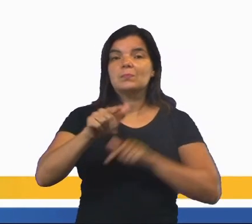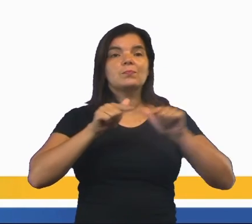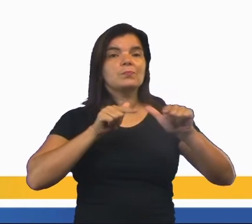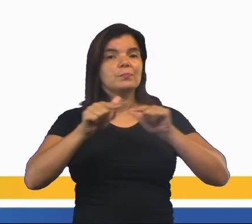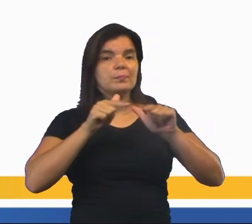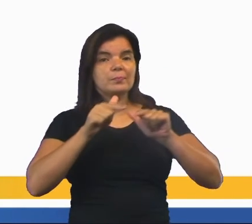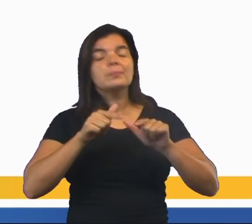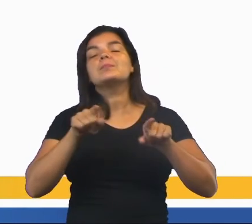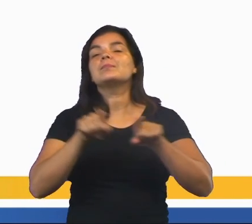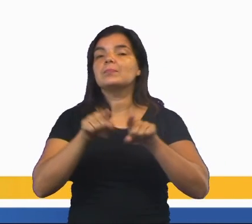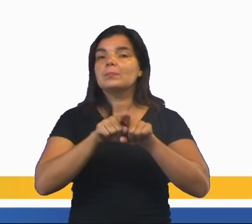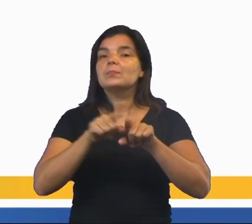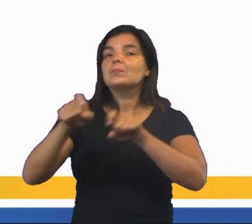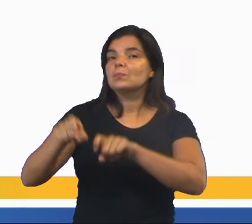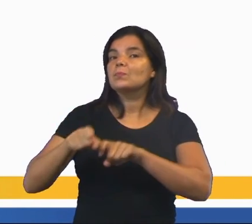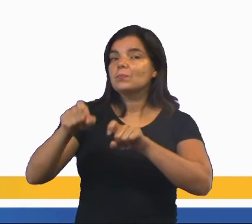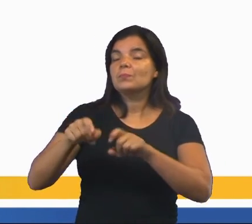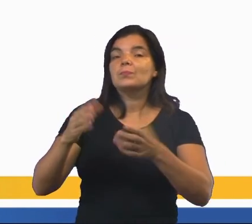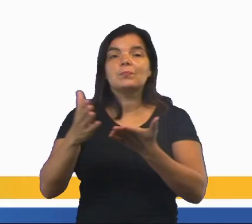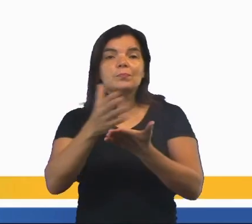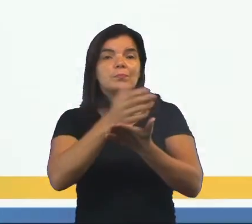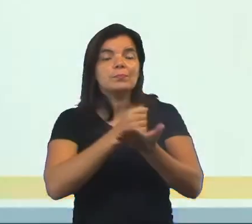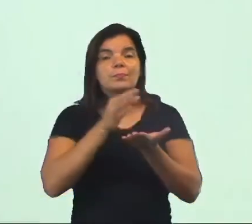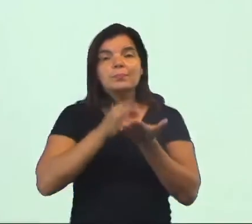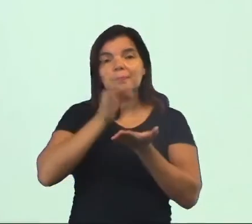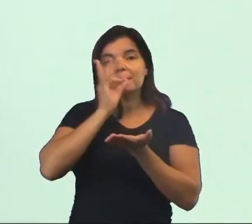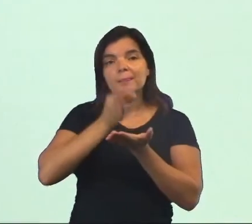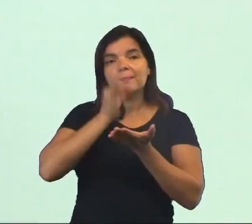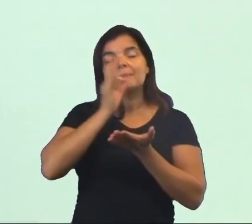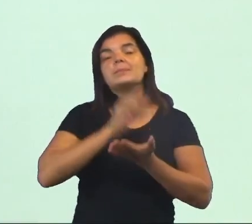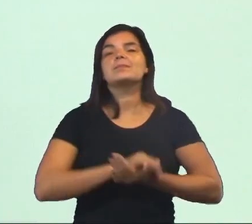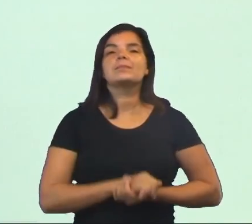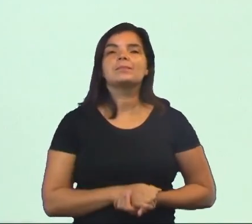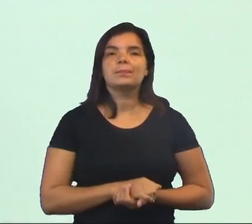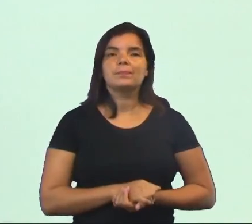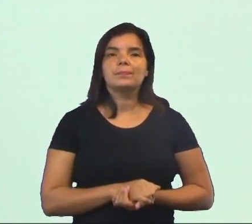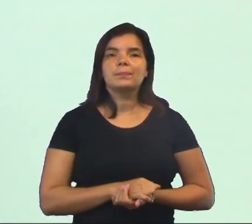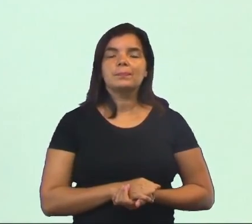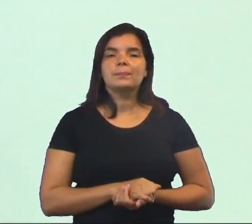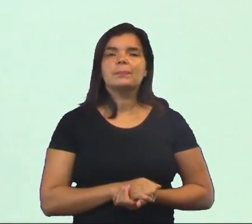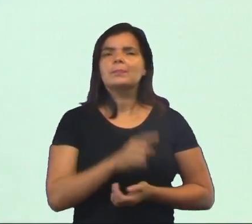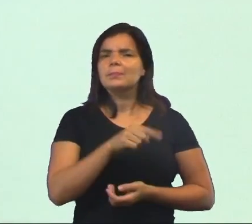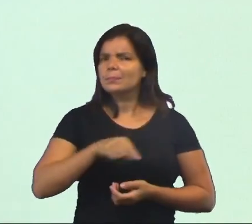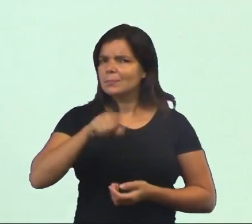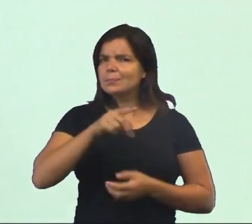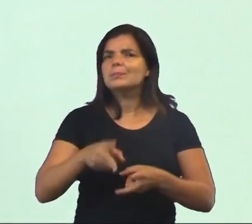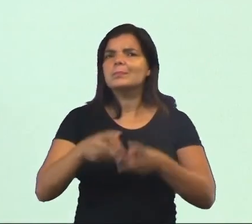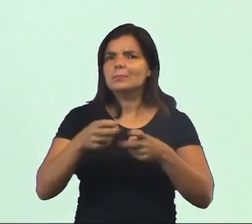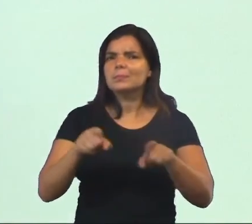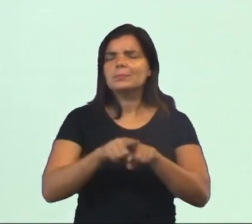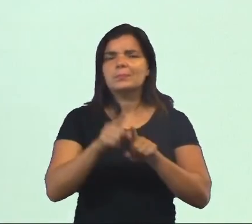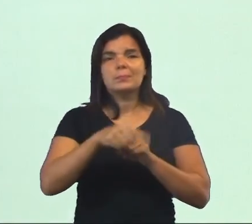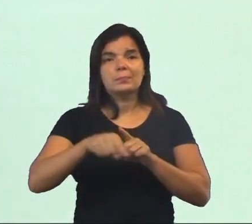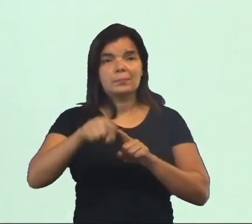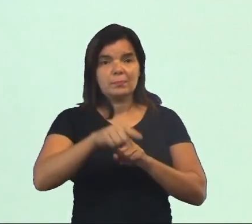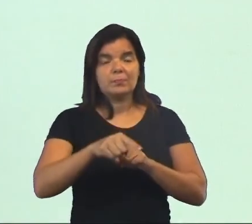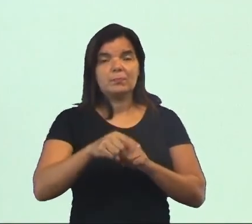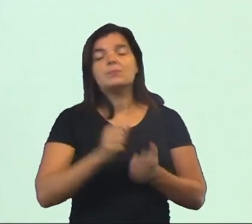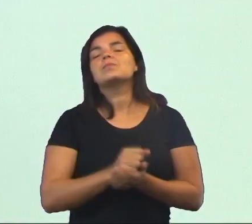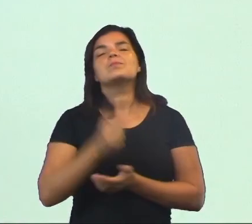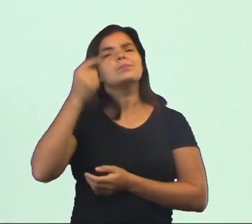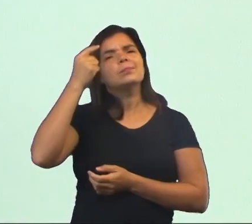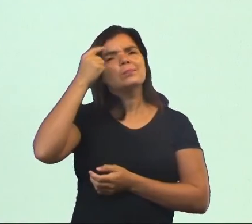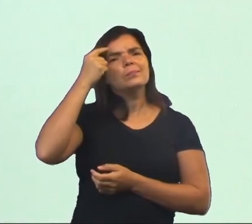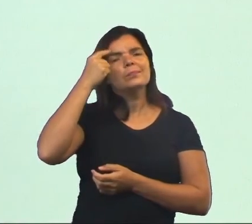atividades rurais, como a colheita do café. Vamos até aqui, turminha. Vocês perceberam? Eu quero deixar aqui essa